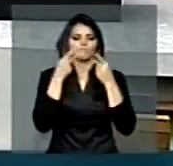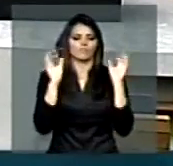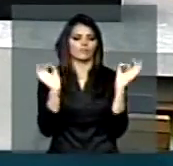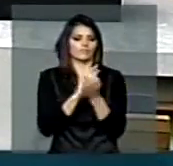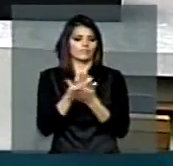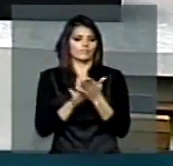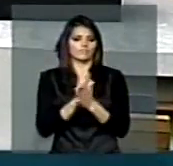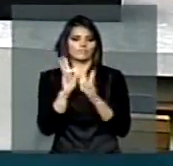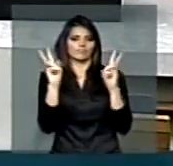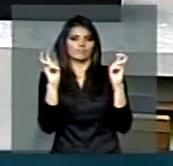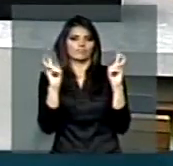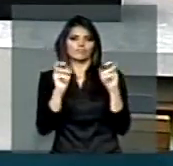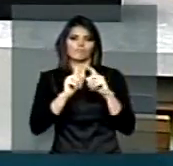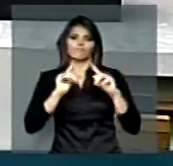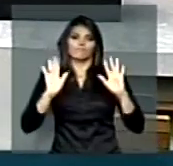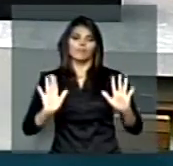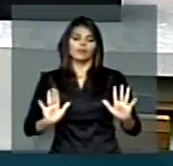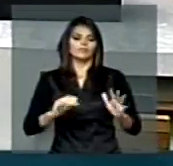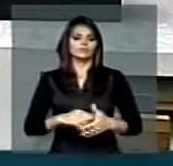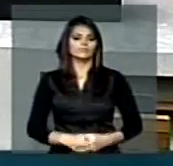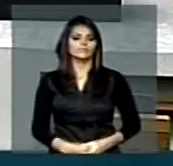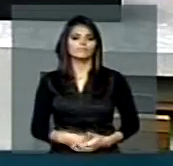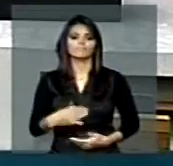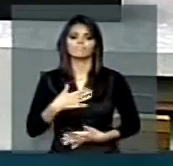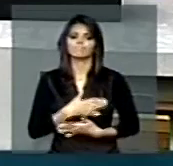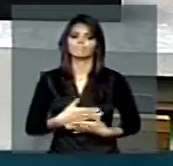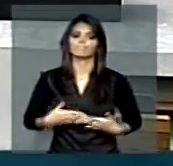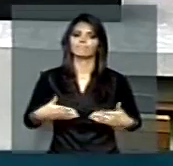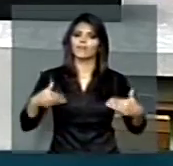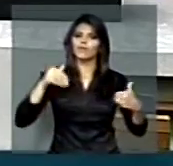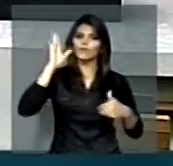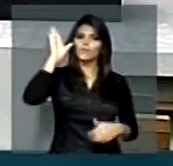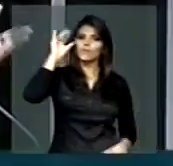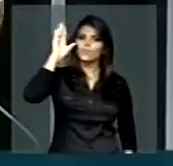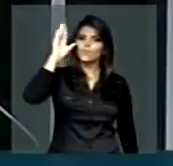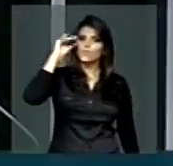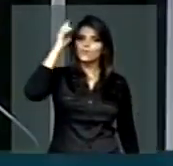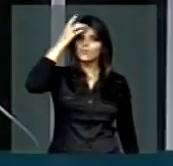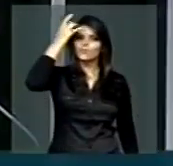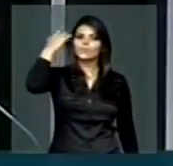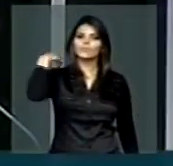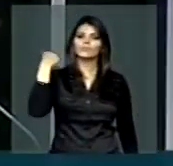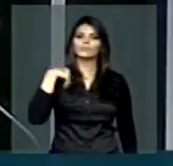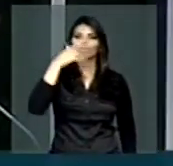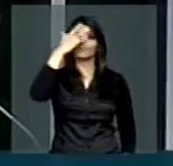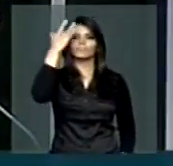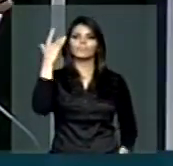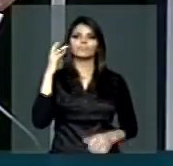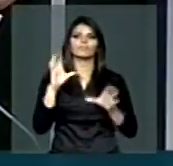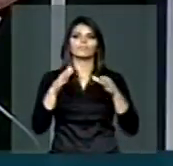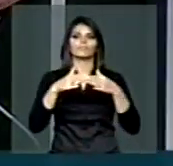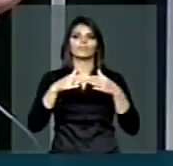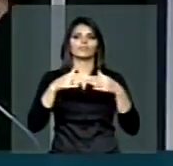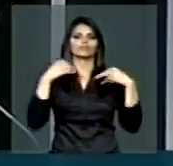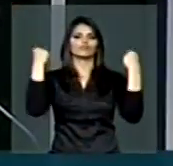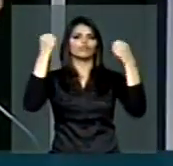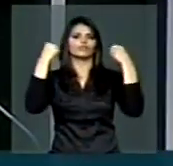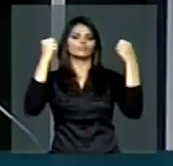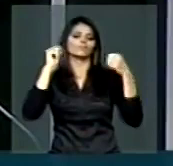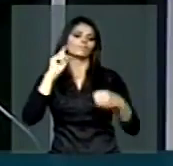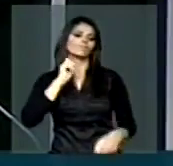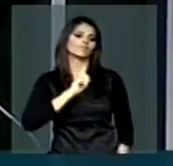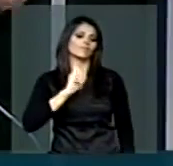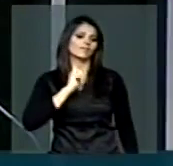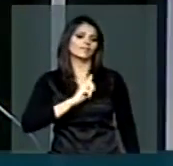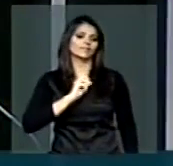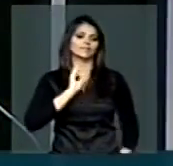assunto, mas para satisfazer a curiosidade dos flamenguistas, de modo especial a